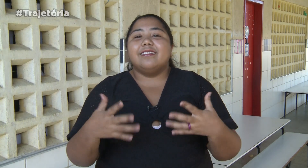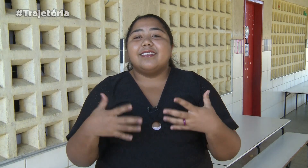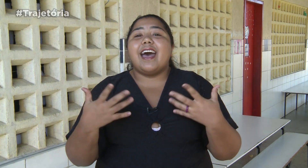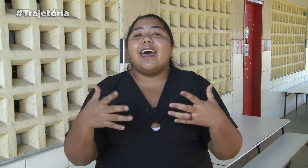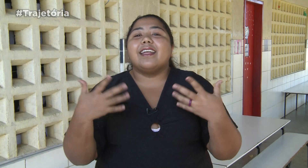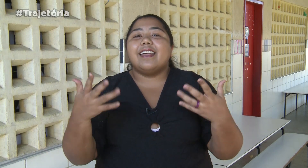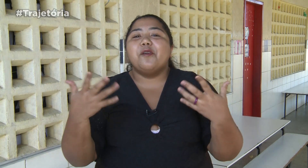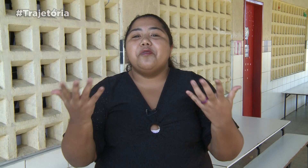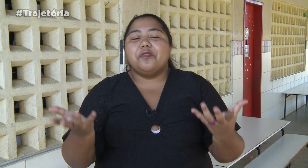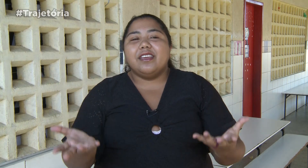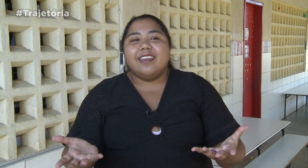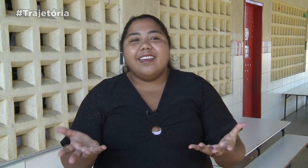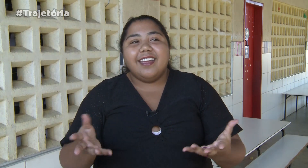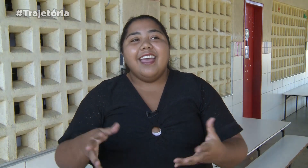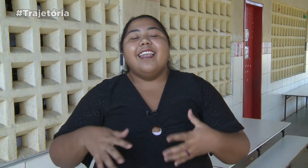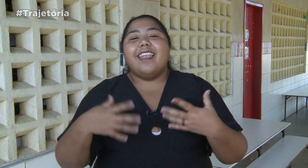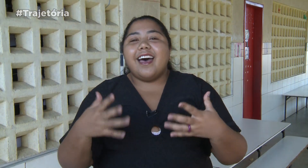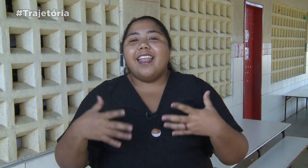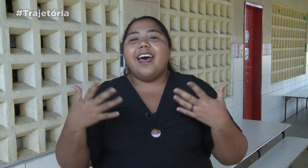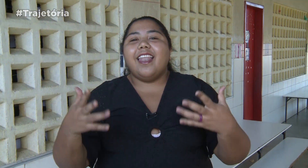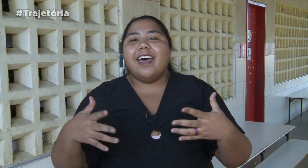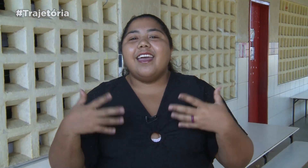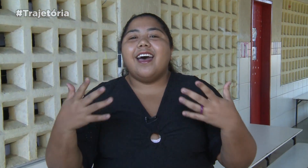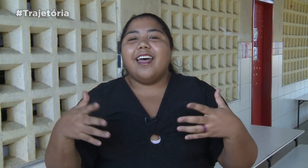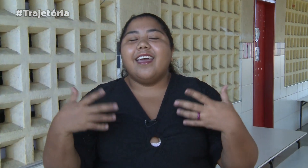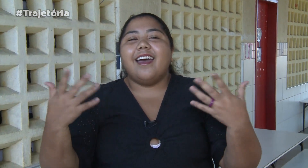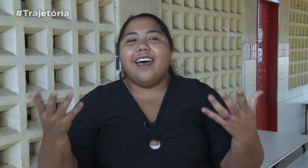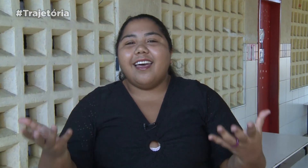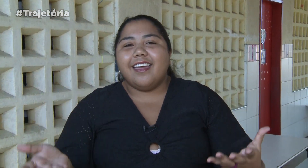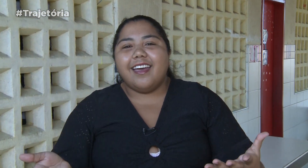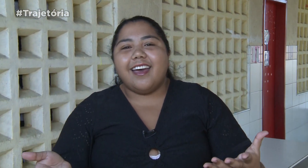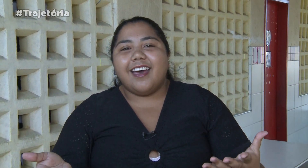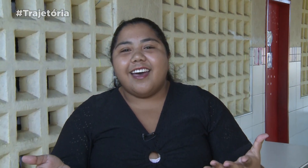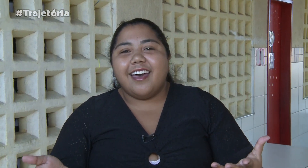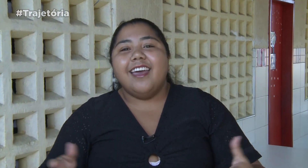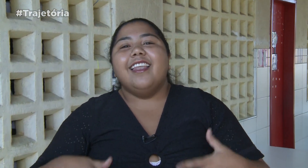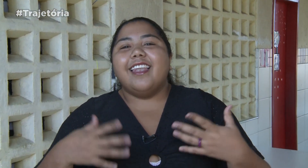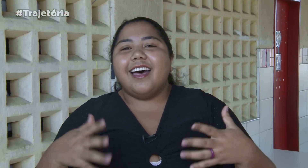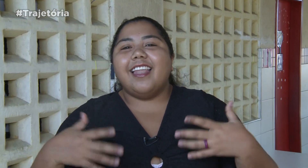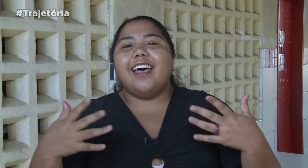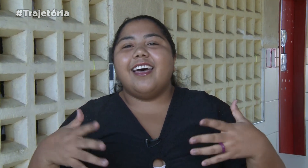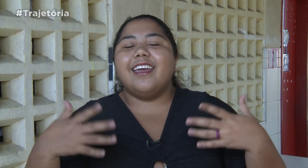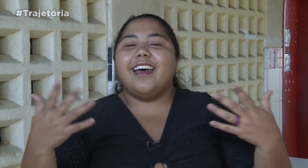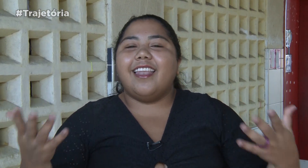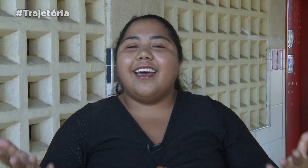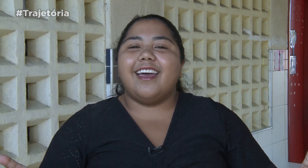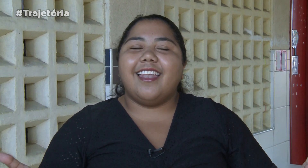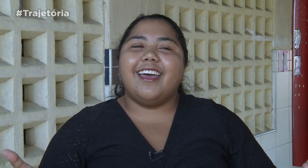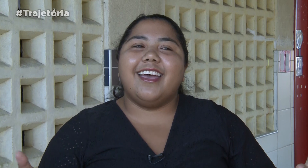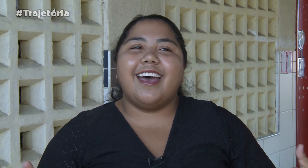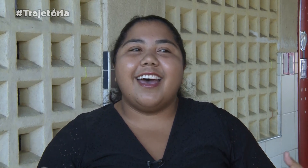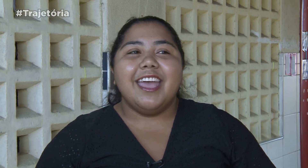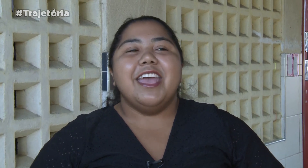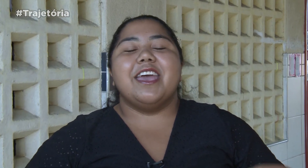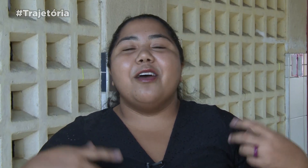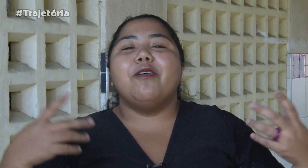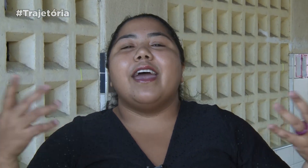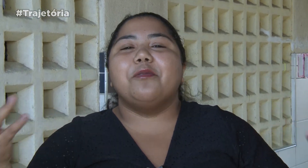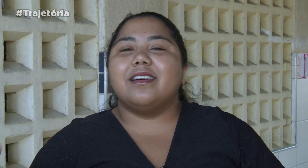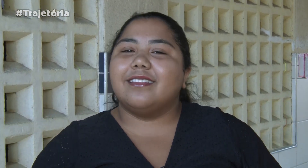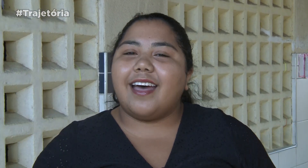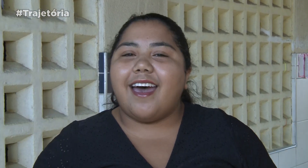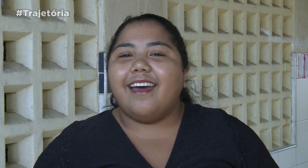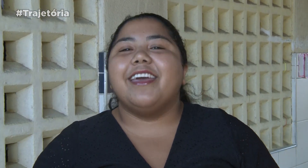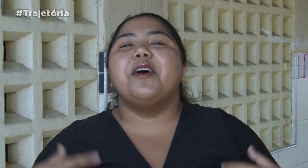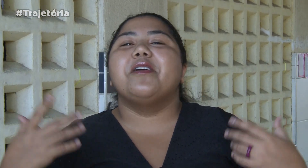deixem cantar até o fim, lá lá lá ya lá ya lá ya, lá lá lá ya lá ya lá ya. Eu